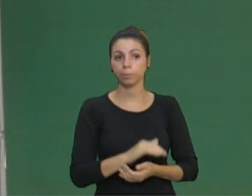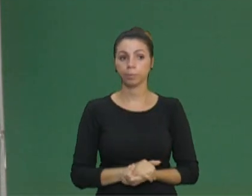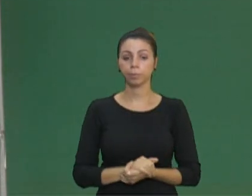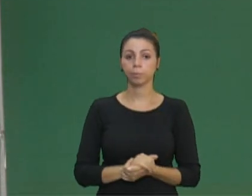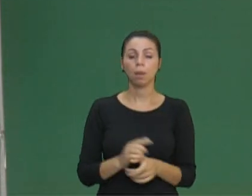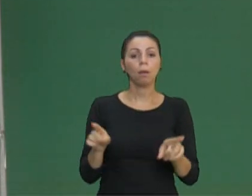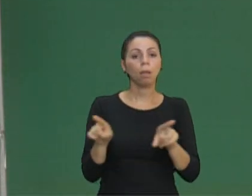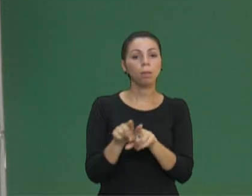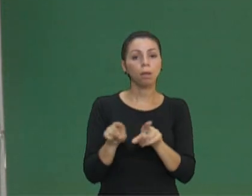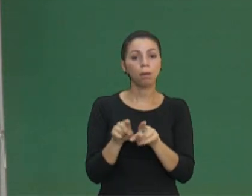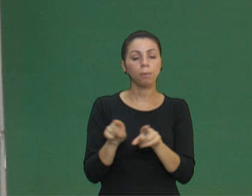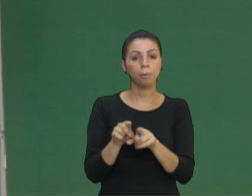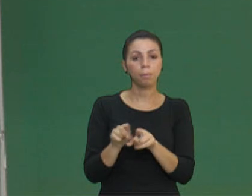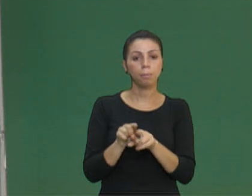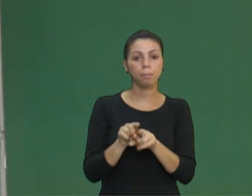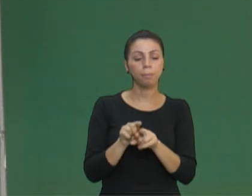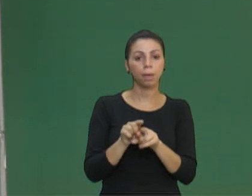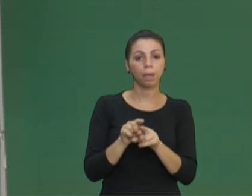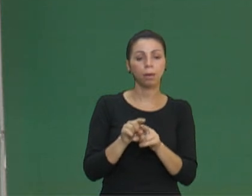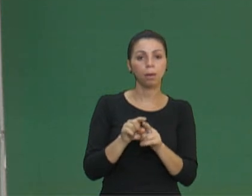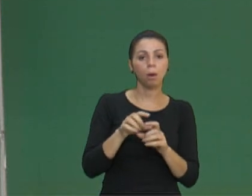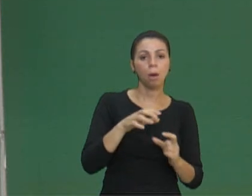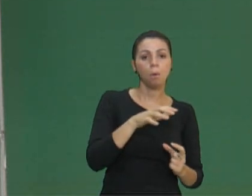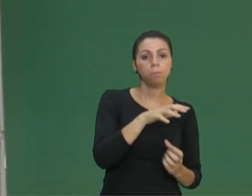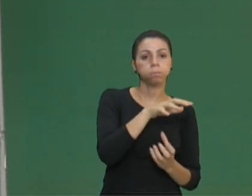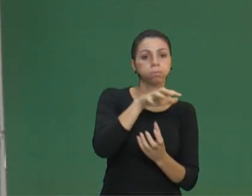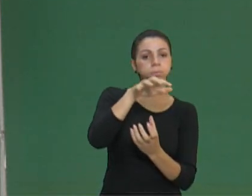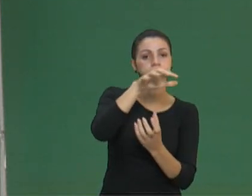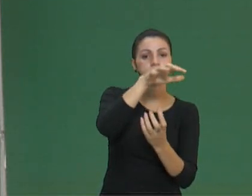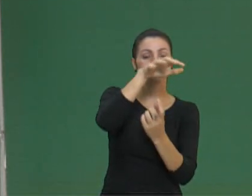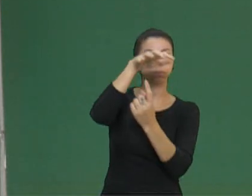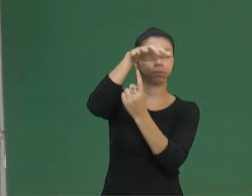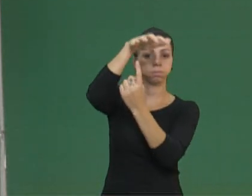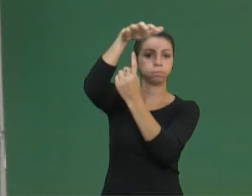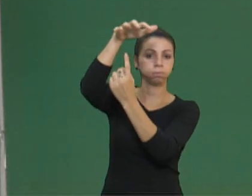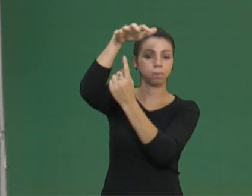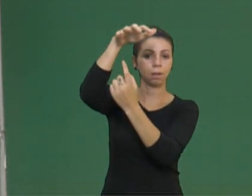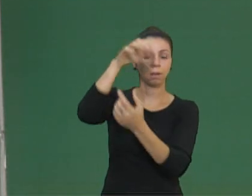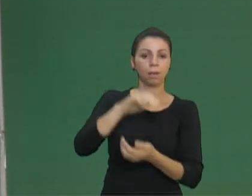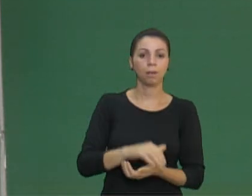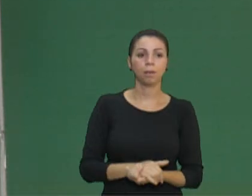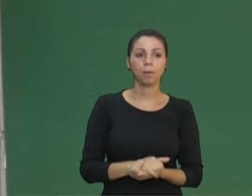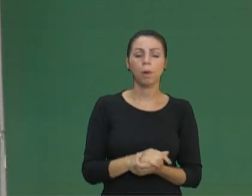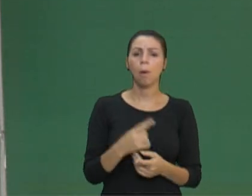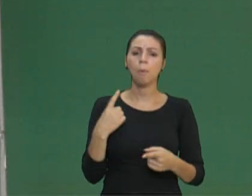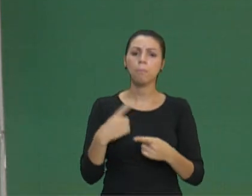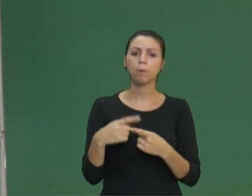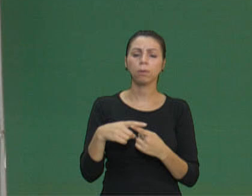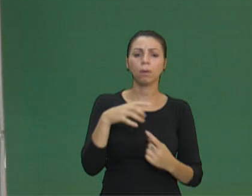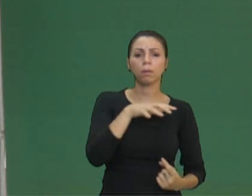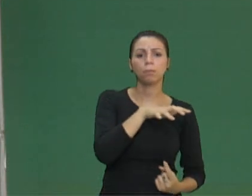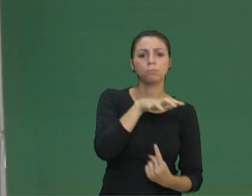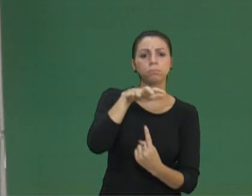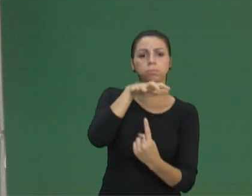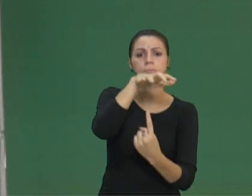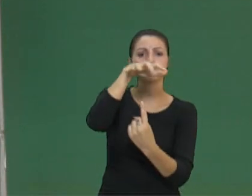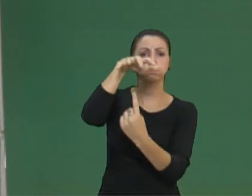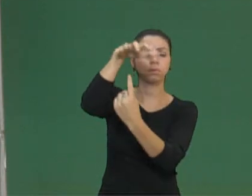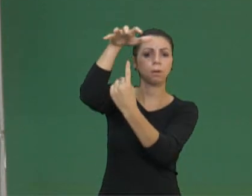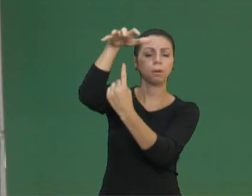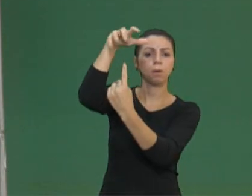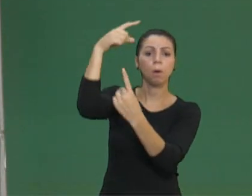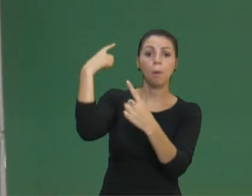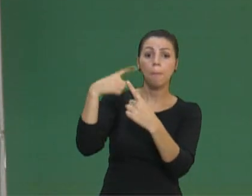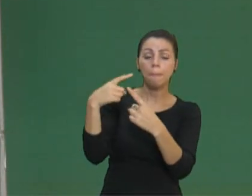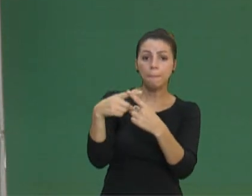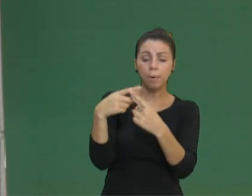um balão dirigível. O balão, então, ele sobe justamente porque o ar vai sendo aquecido com o